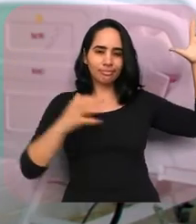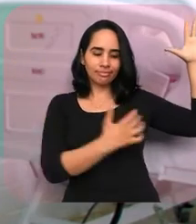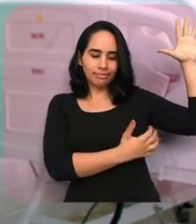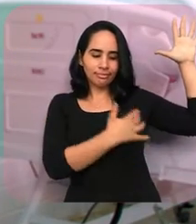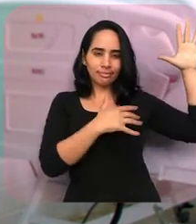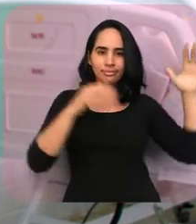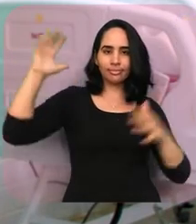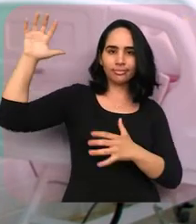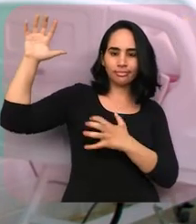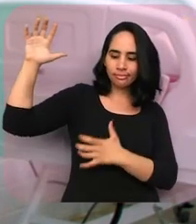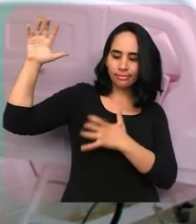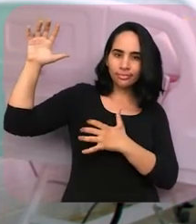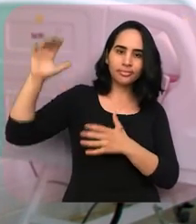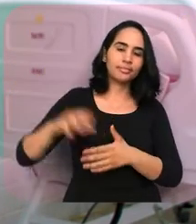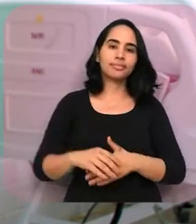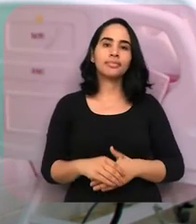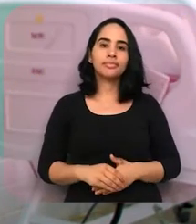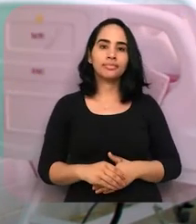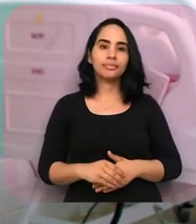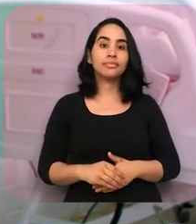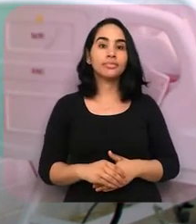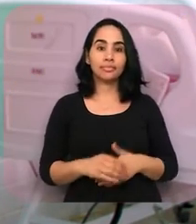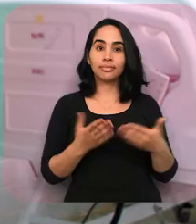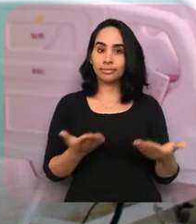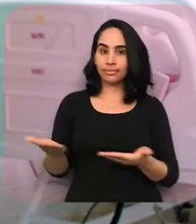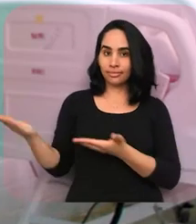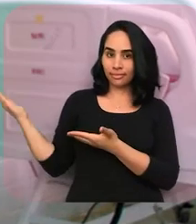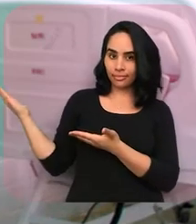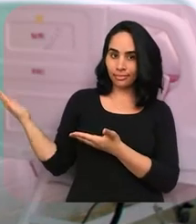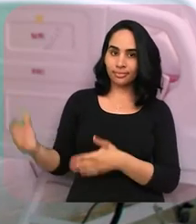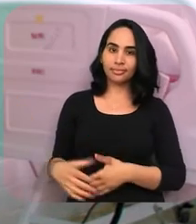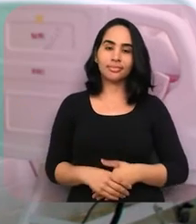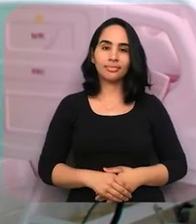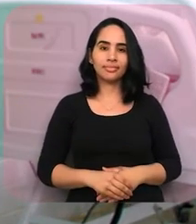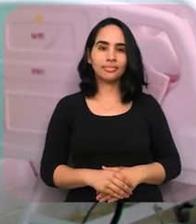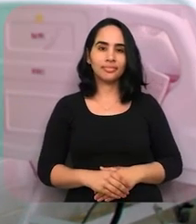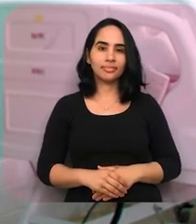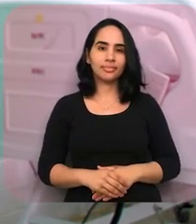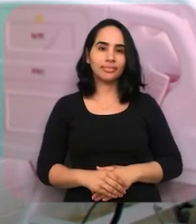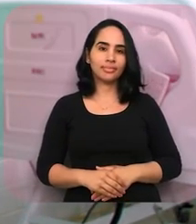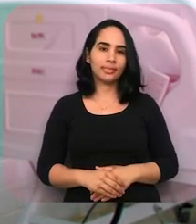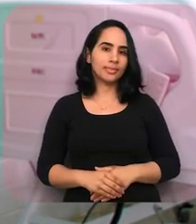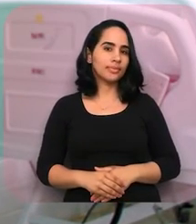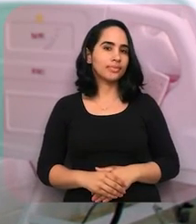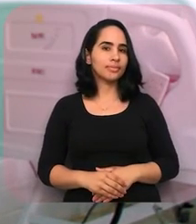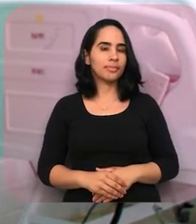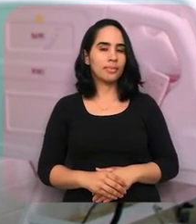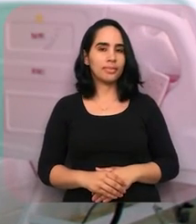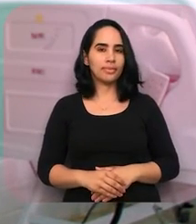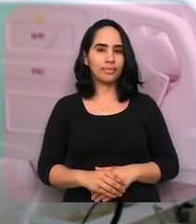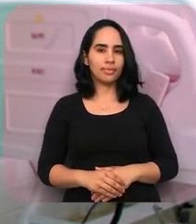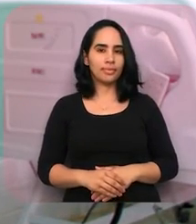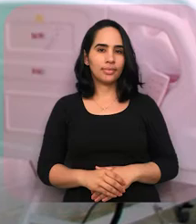nos seus braços, para que você possa fazer o dedilhamento nas mamas. Então eu posso levantar o meu braço direito e